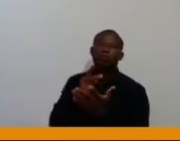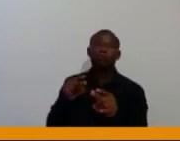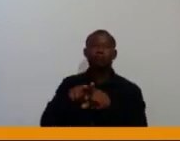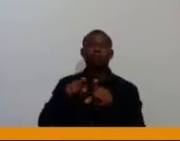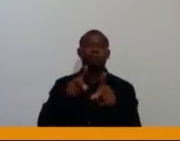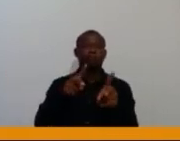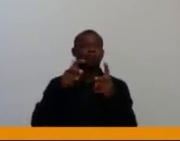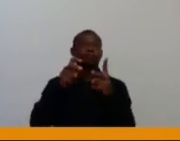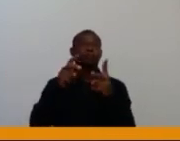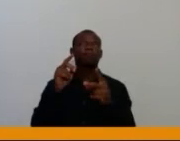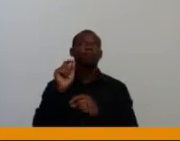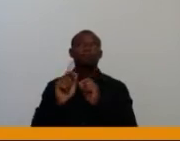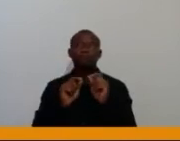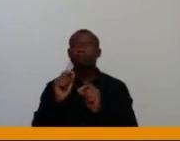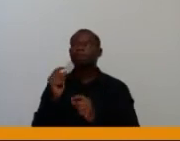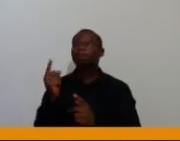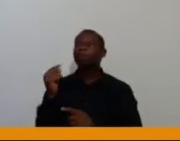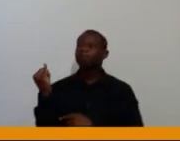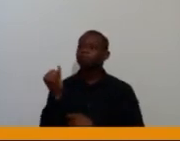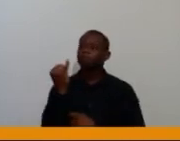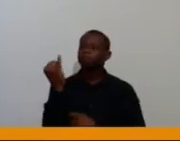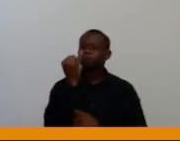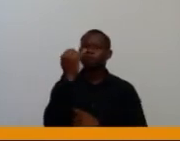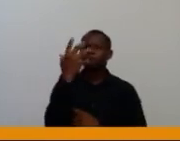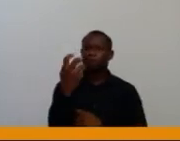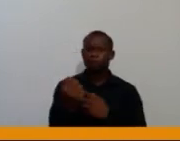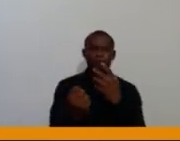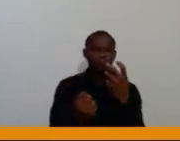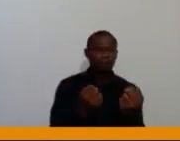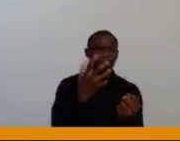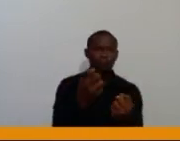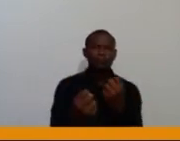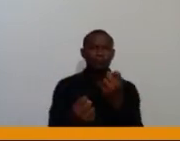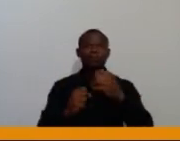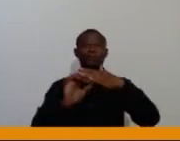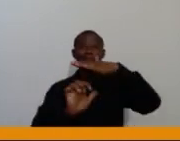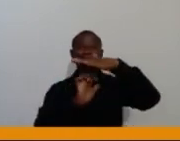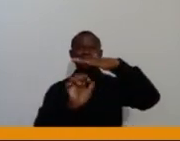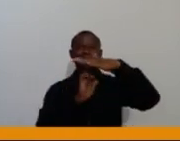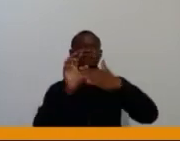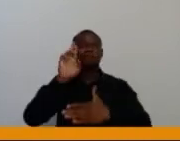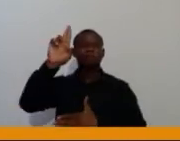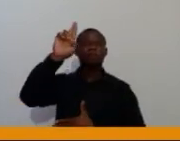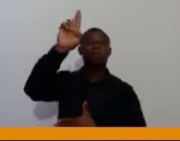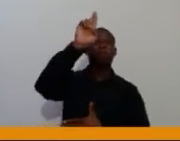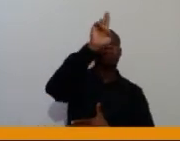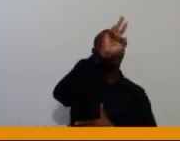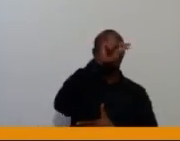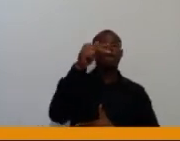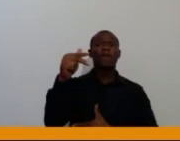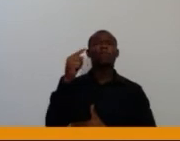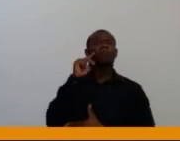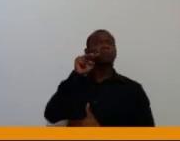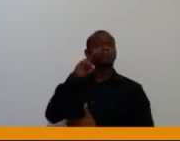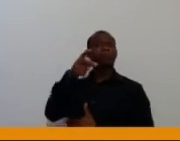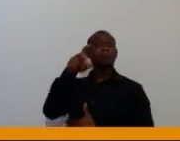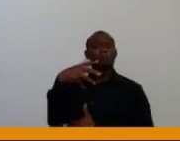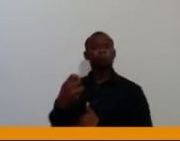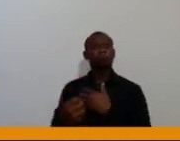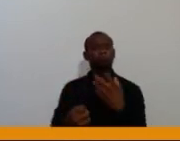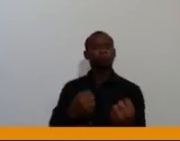bem aceito essa proposta pelos empresários de atuação por meio dessa plataforma, utilizando os cursos da